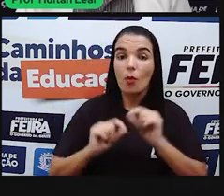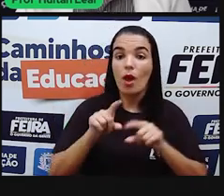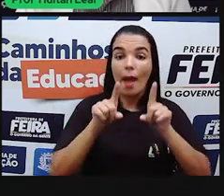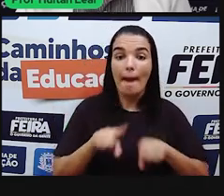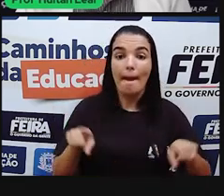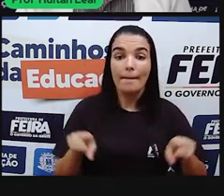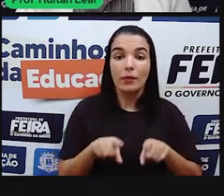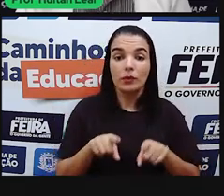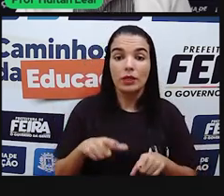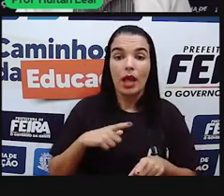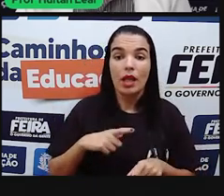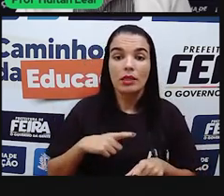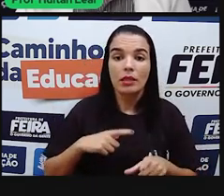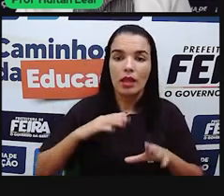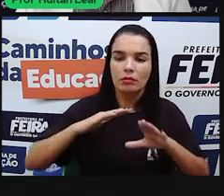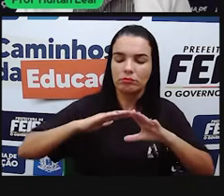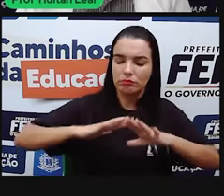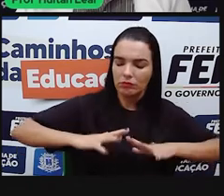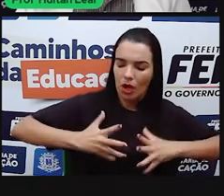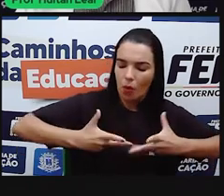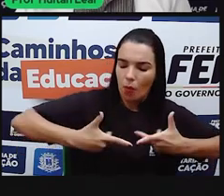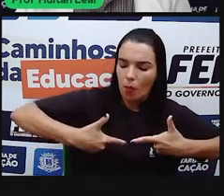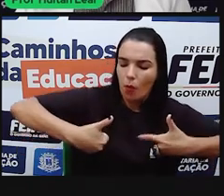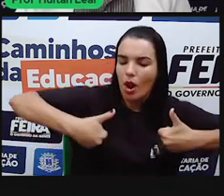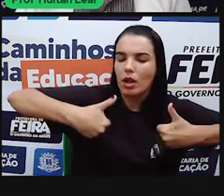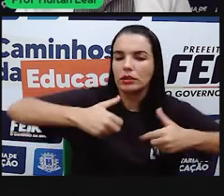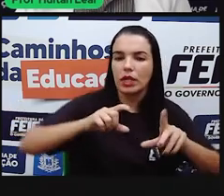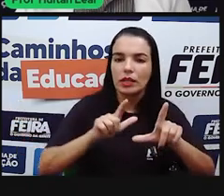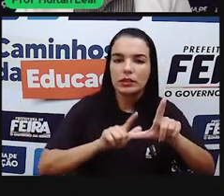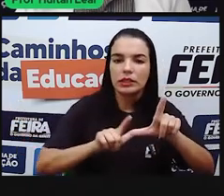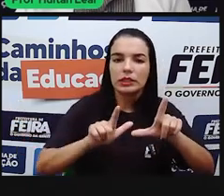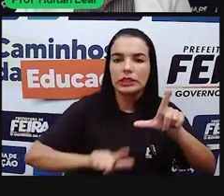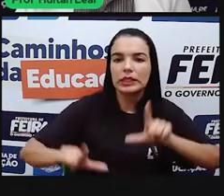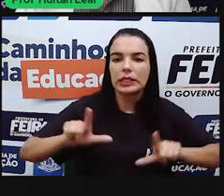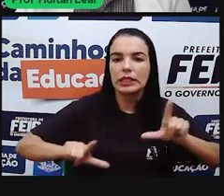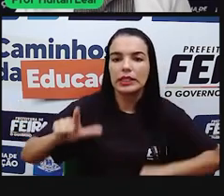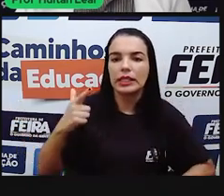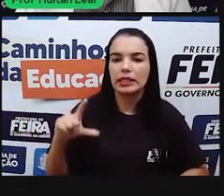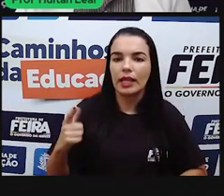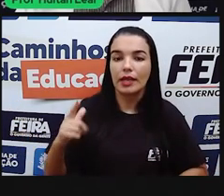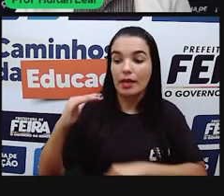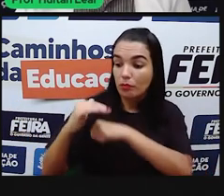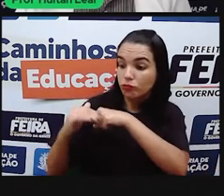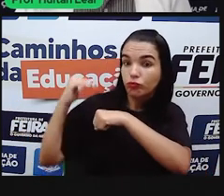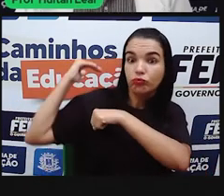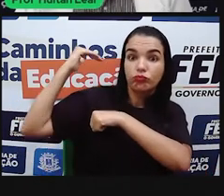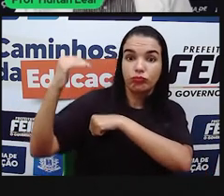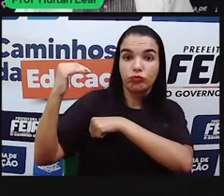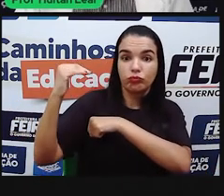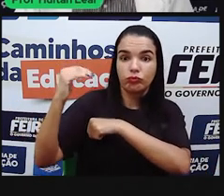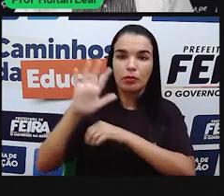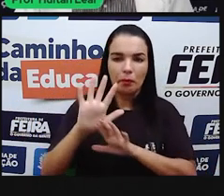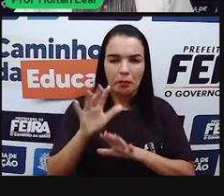grande elevação e qualidade literária superior.